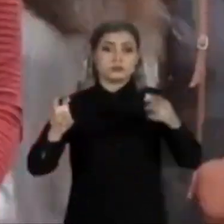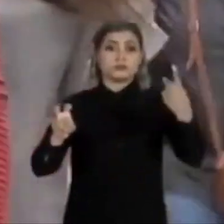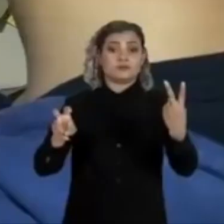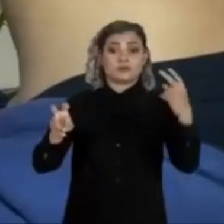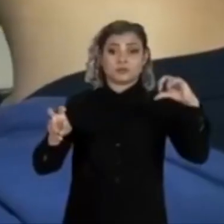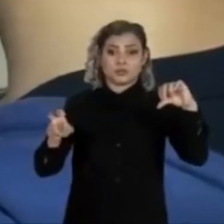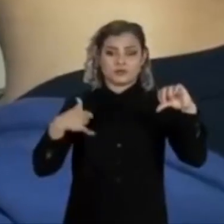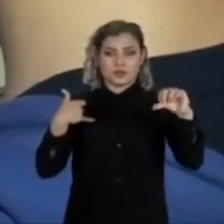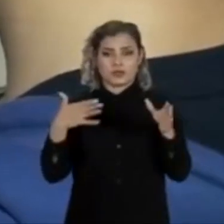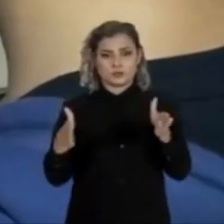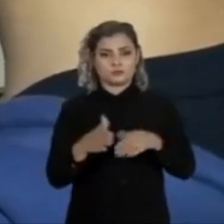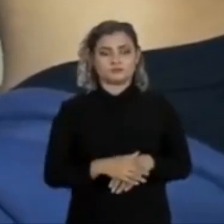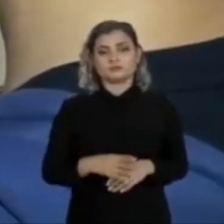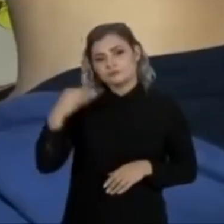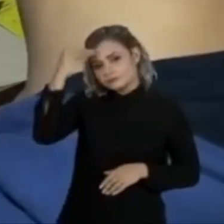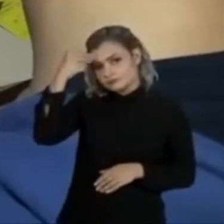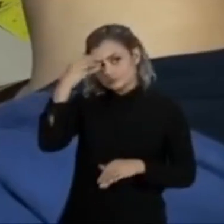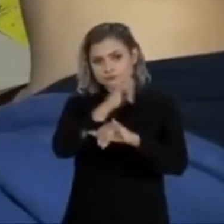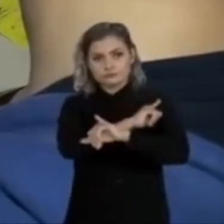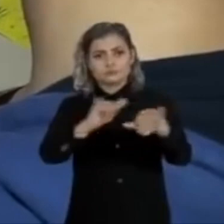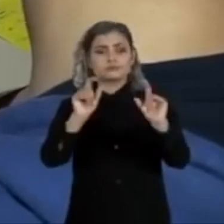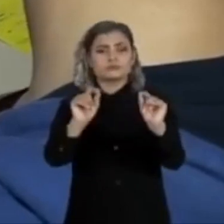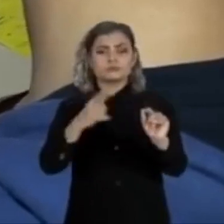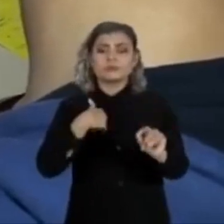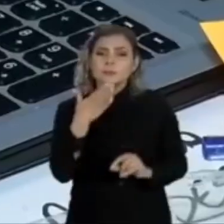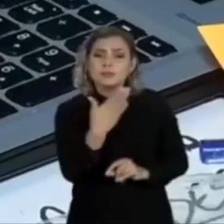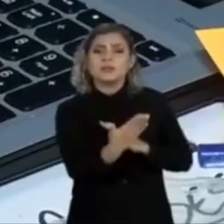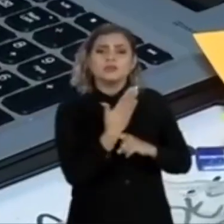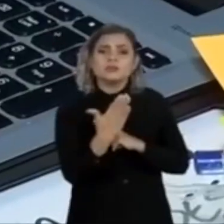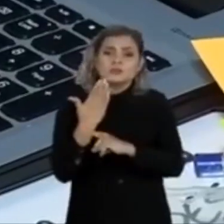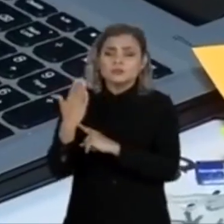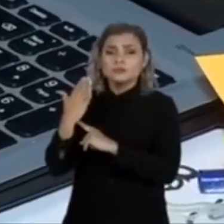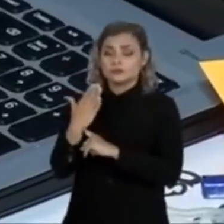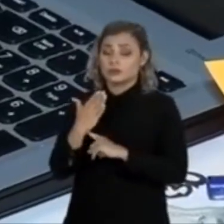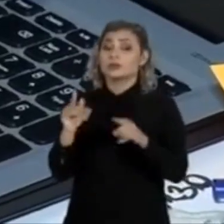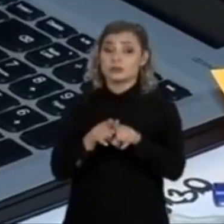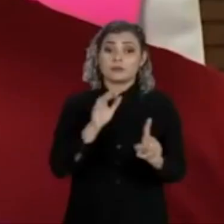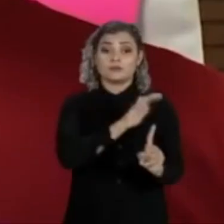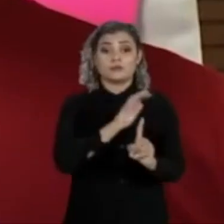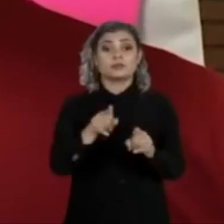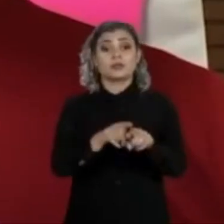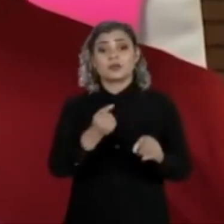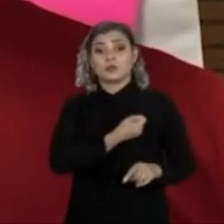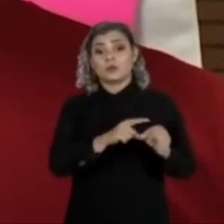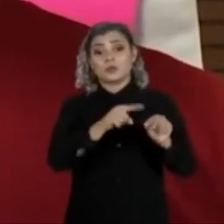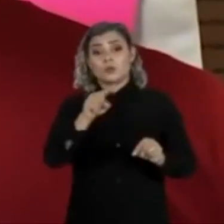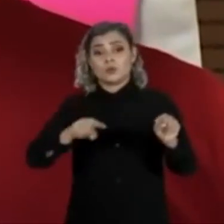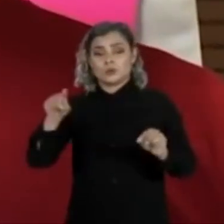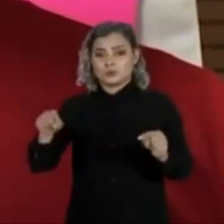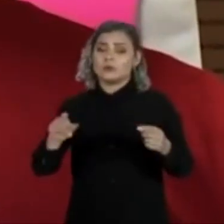anos a psiquiatra afirma que o crescimento dos pedidos de ajuda também se reflete nos números entre as